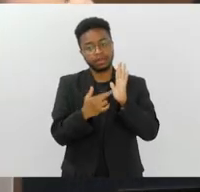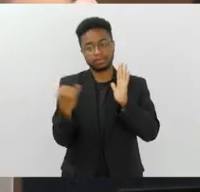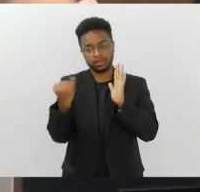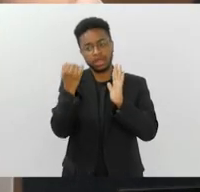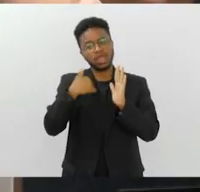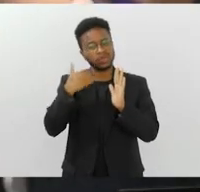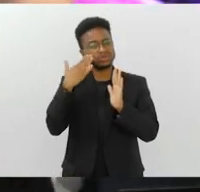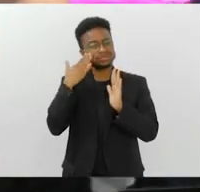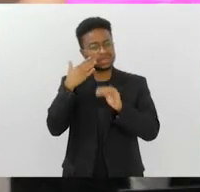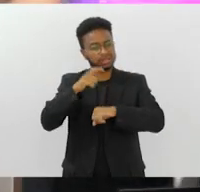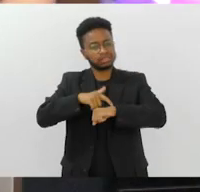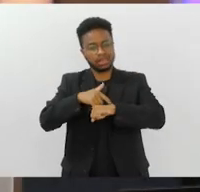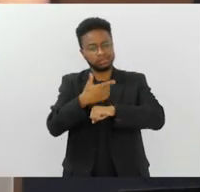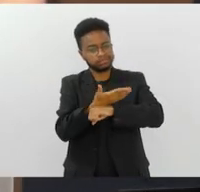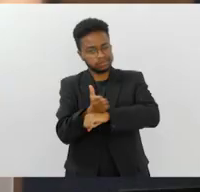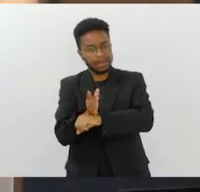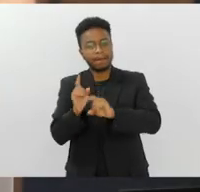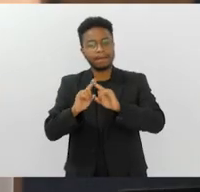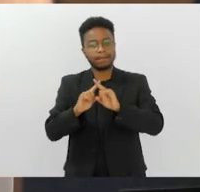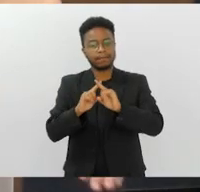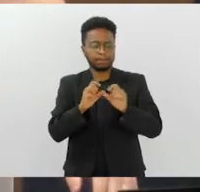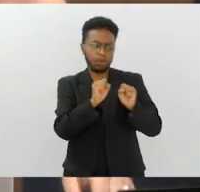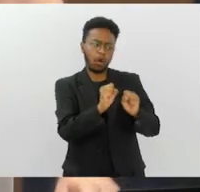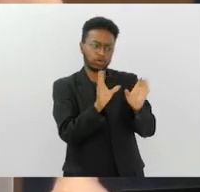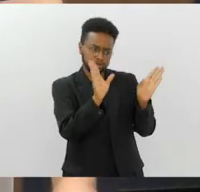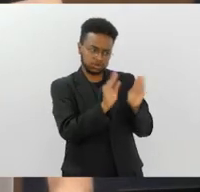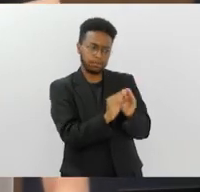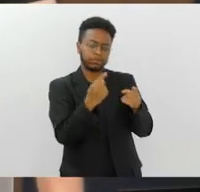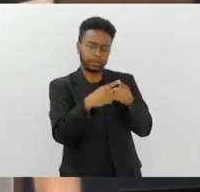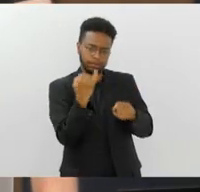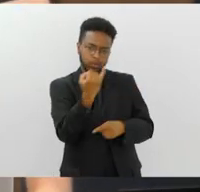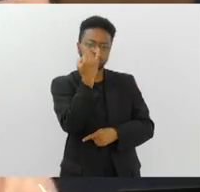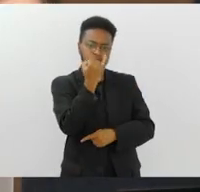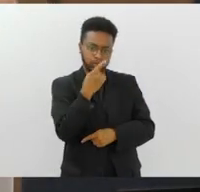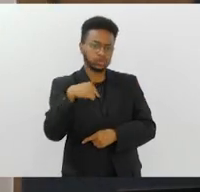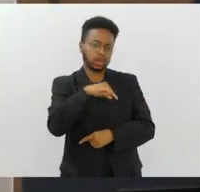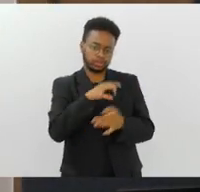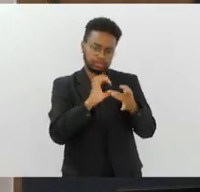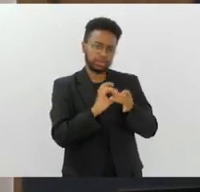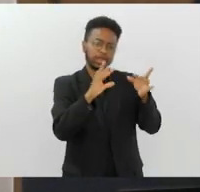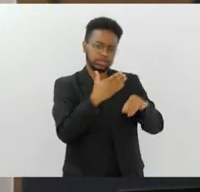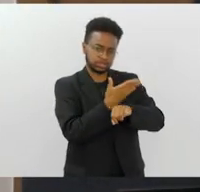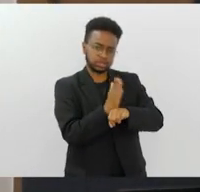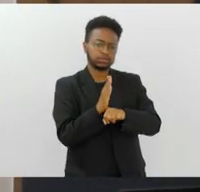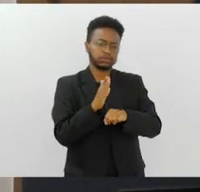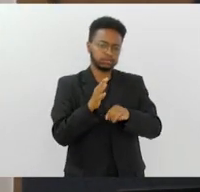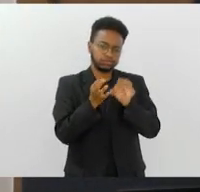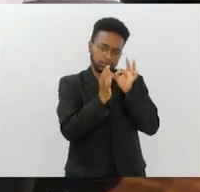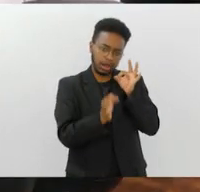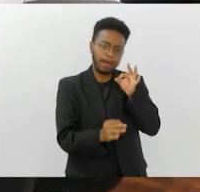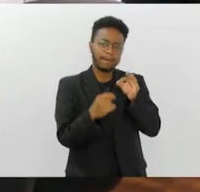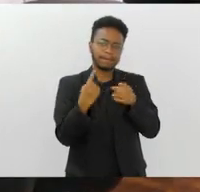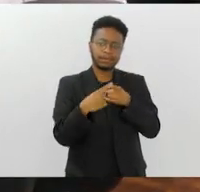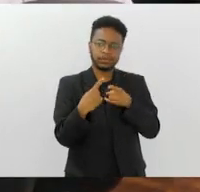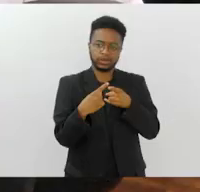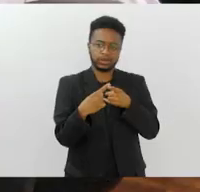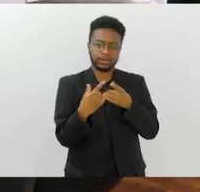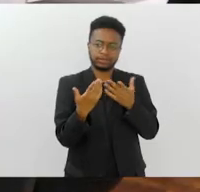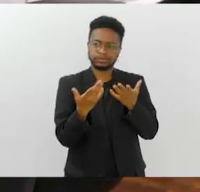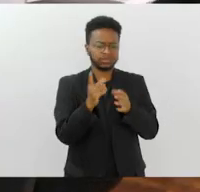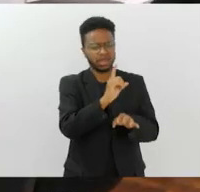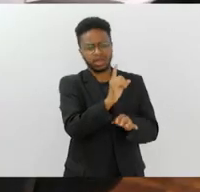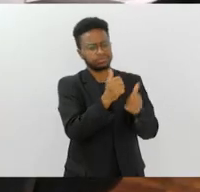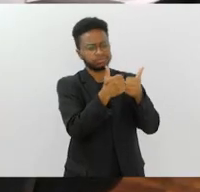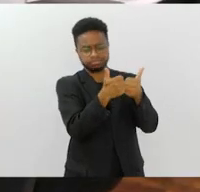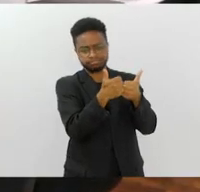mas é só questão po pode pode concluir que é importante isso a gente abre uma exceção porque não não